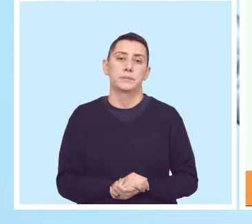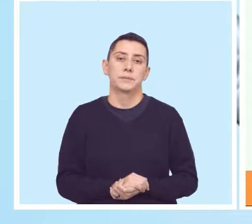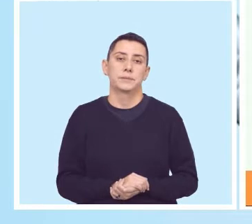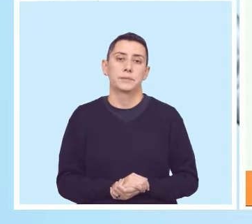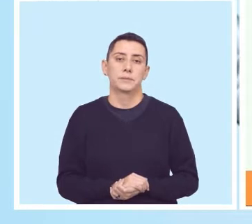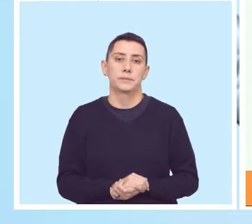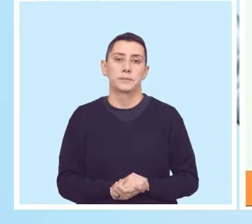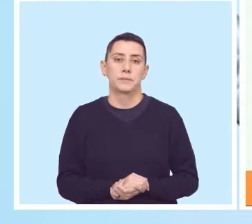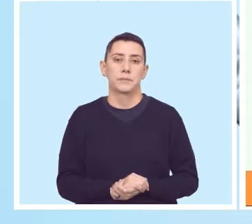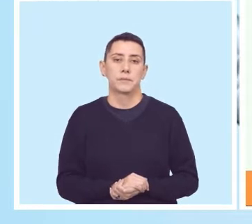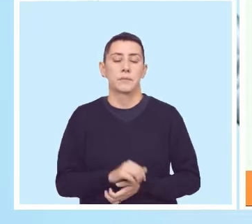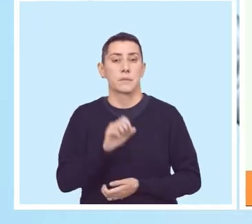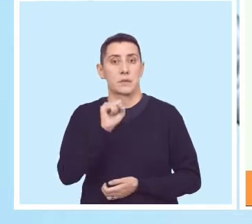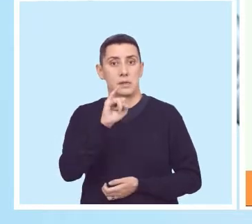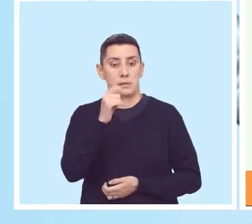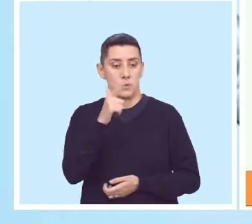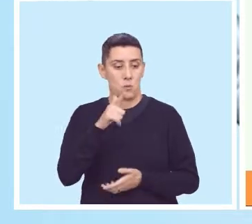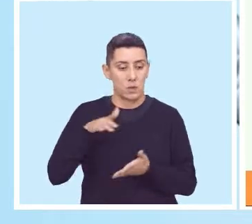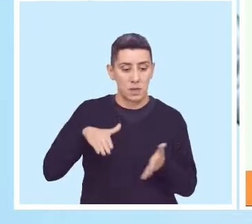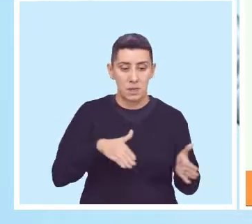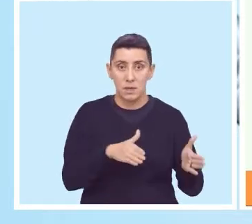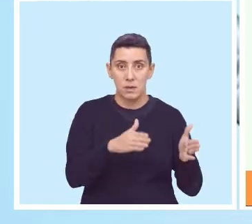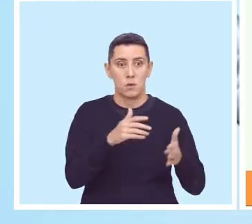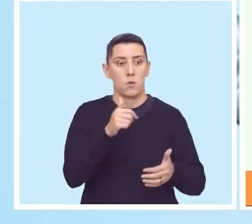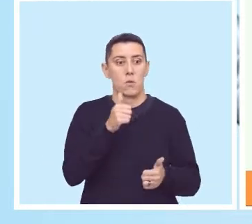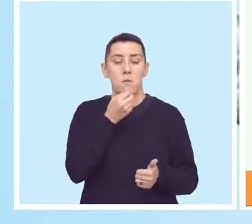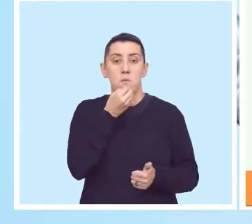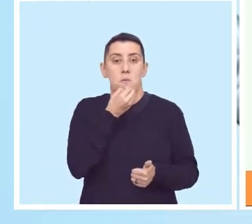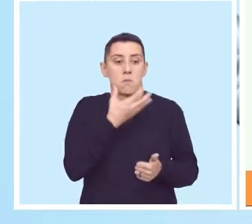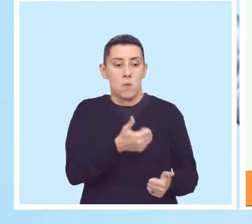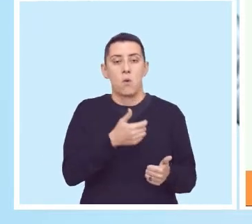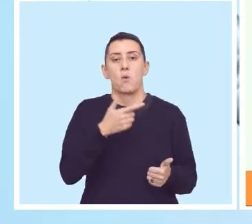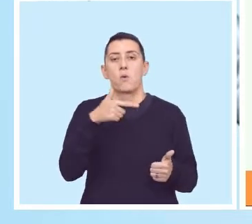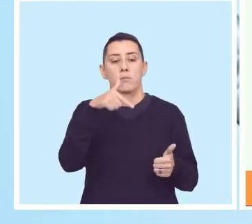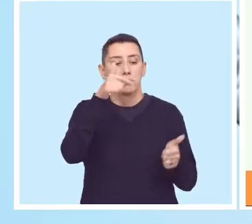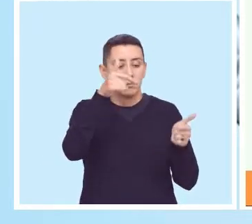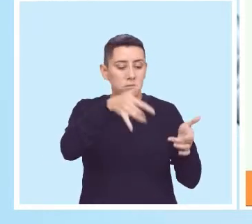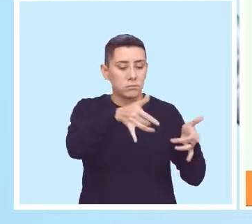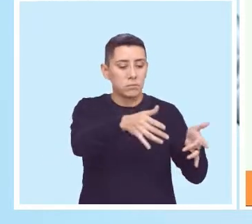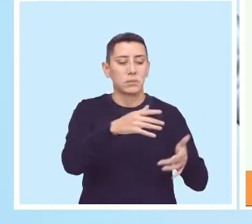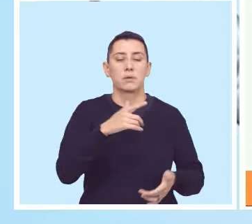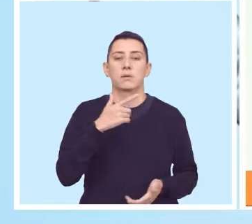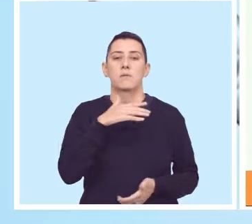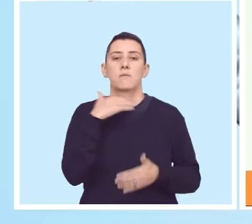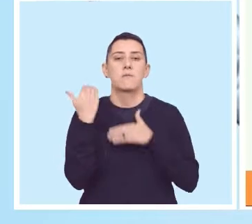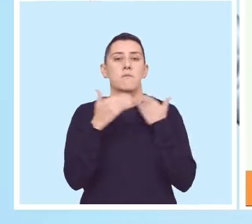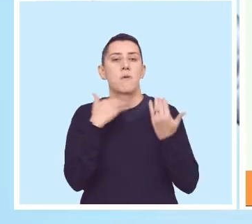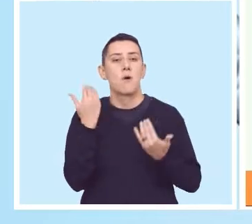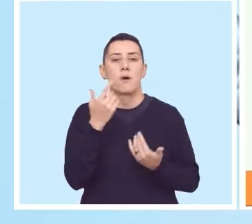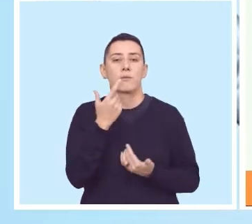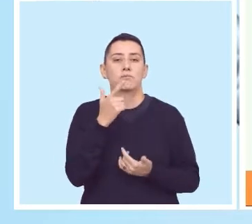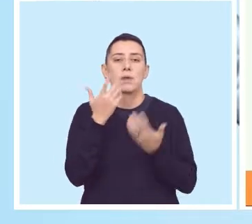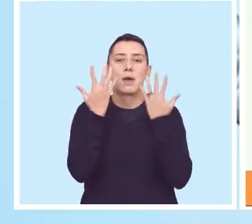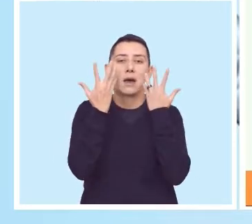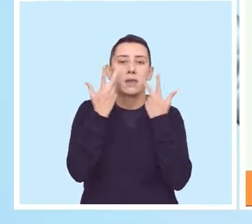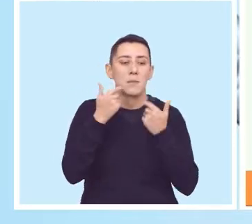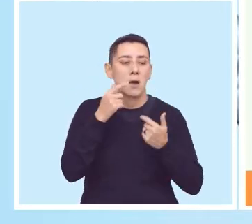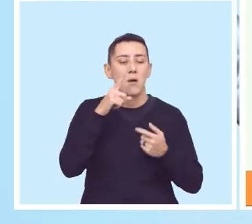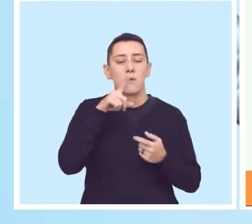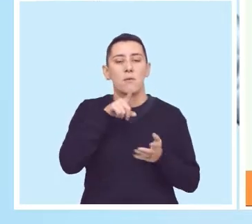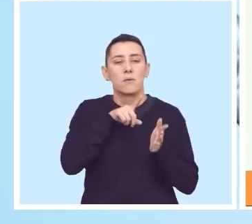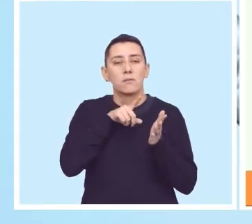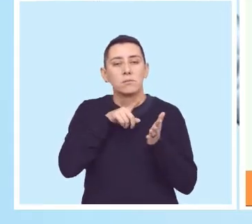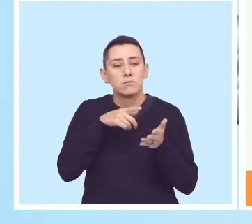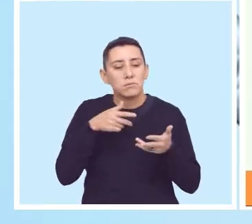minimamente saudável, você não tem vida na água, não vai ter, de repente, como, aqui